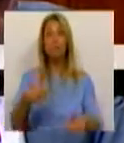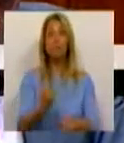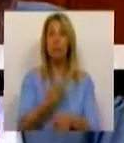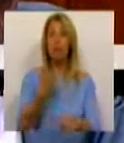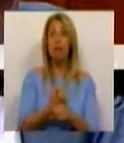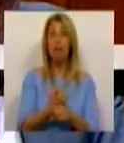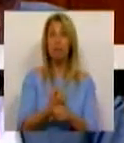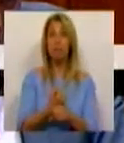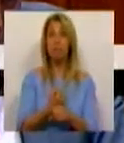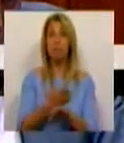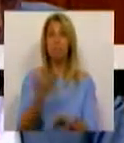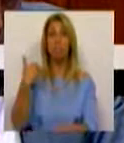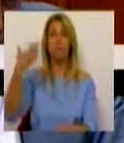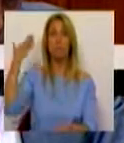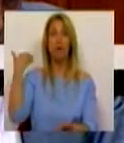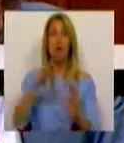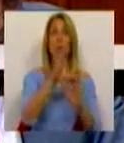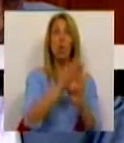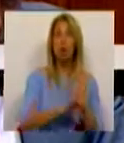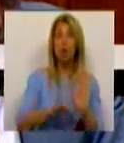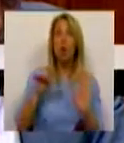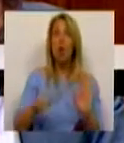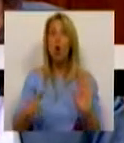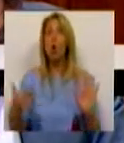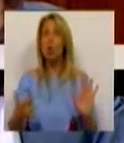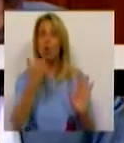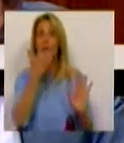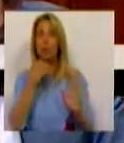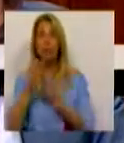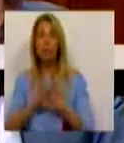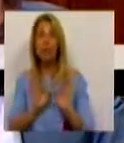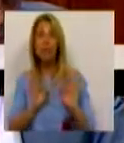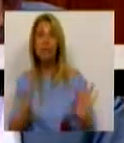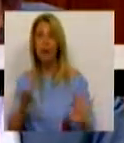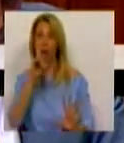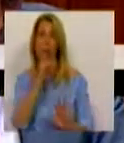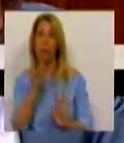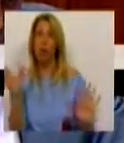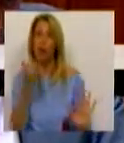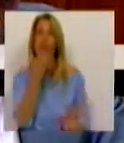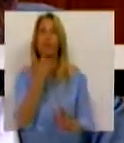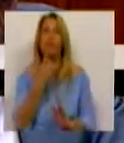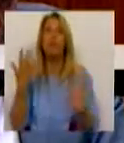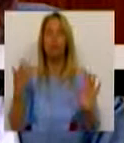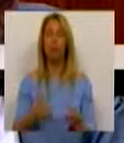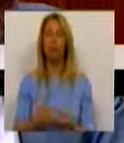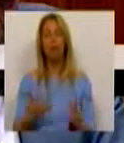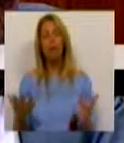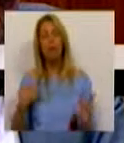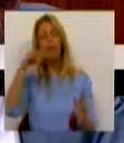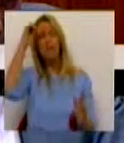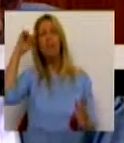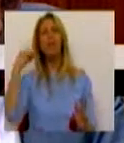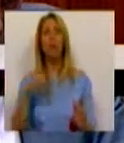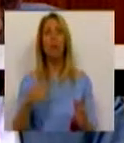condições onde, felizmente, hoje já não se começa a trabalhar nessas condições. E não tenho muita dificuldade,